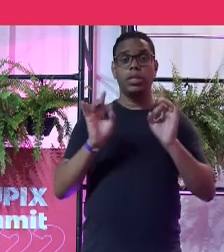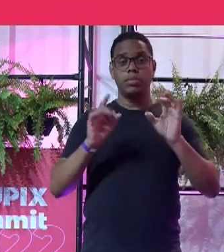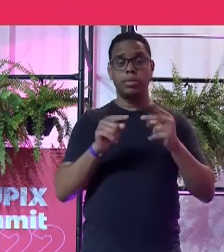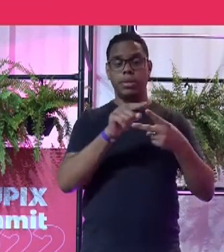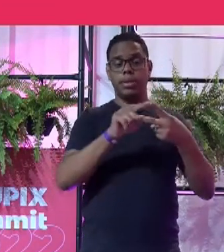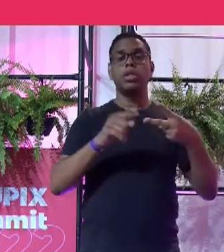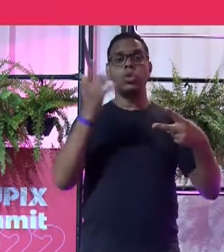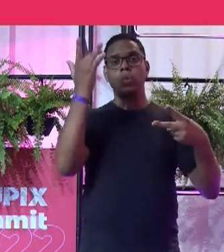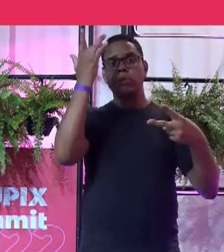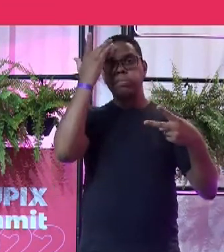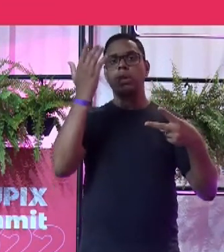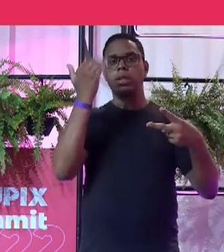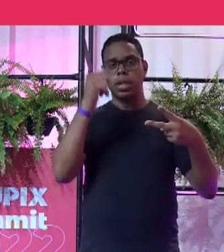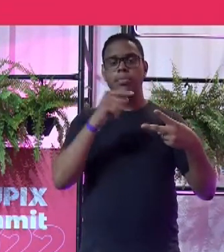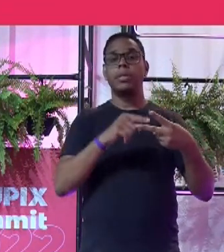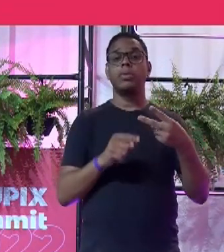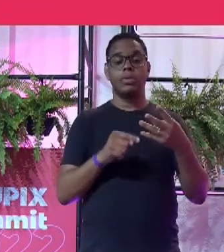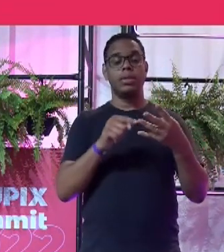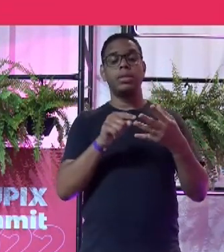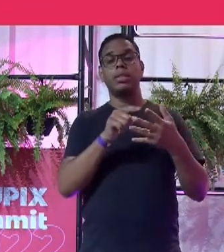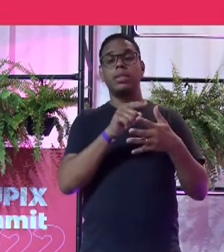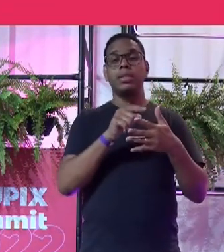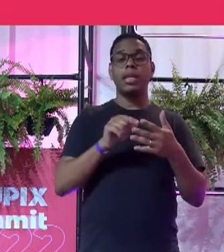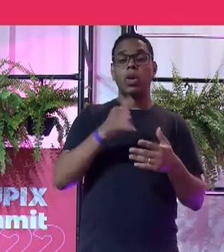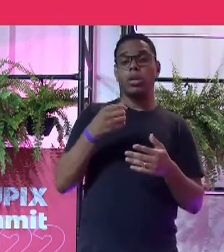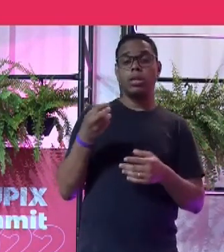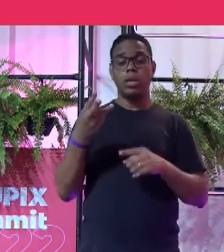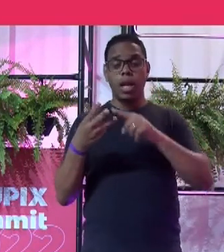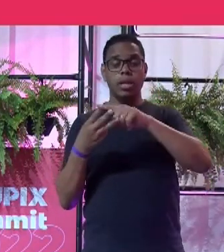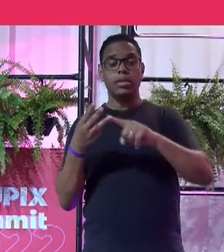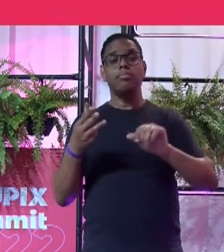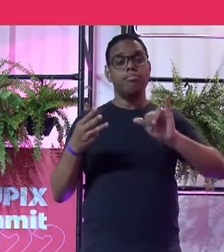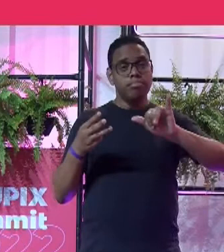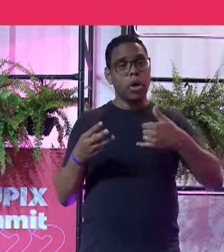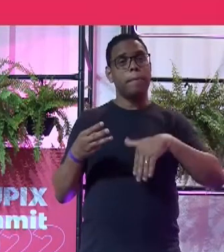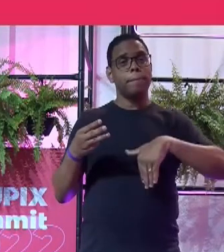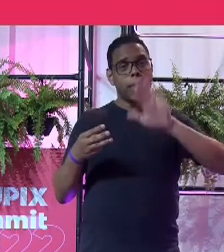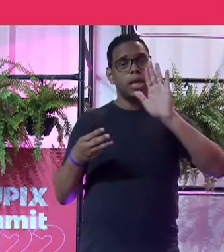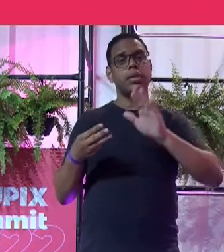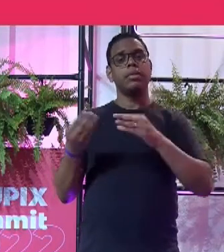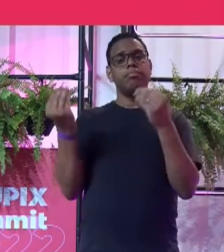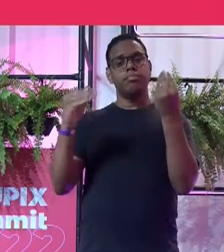em 2. Então, ainda tem 3 ali para a gente conseguir aproveitar cada vez mais a